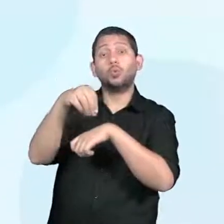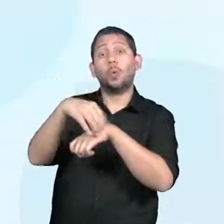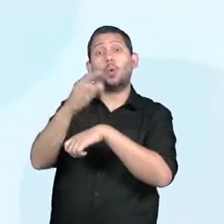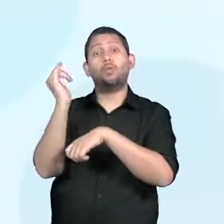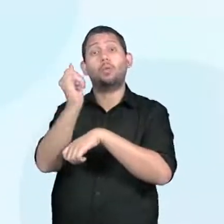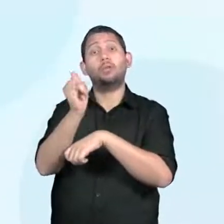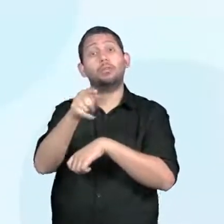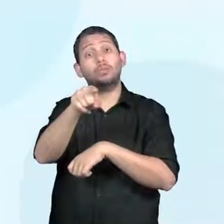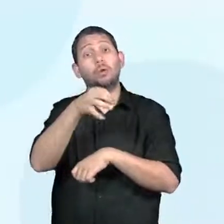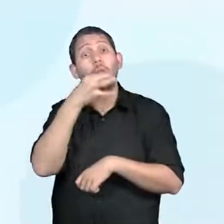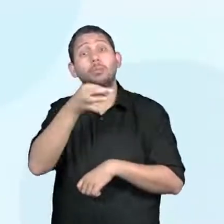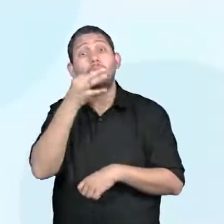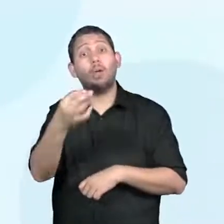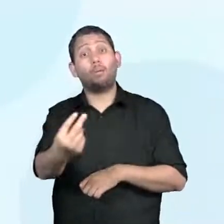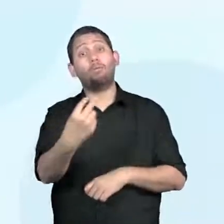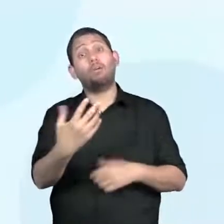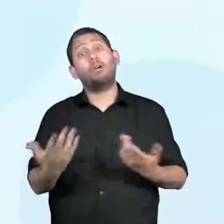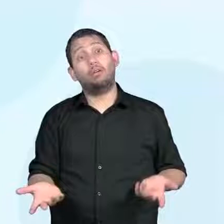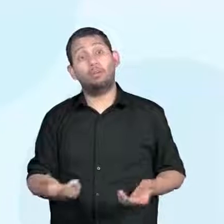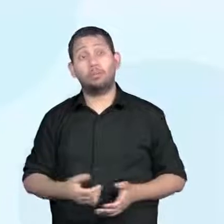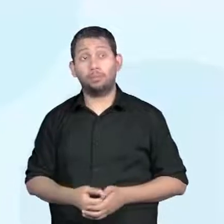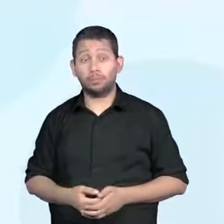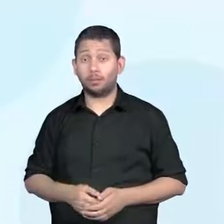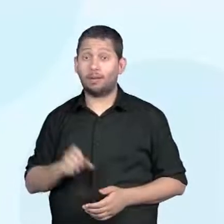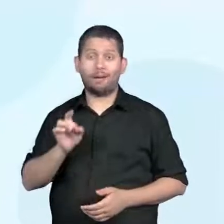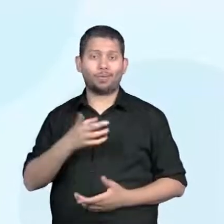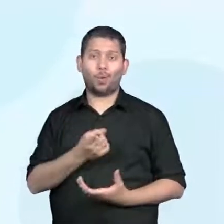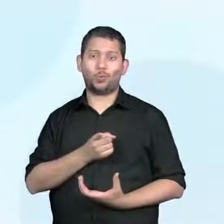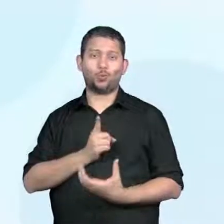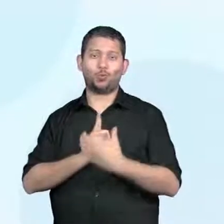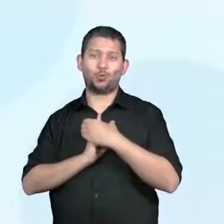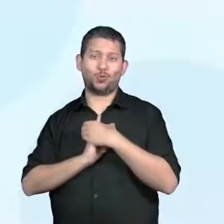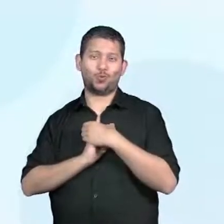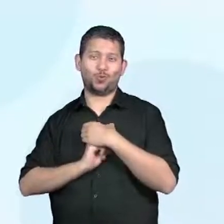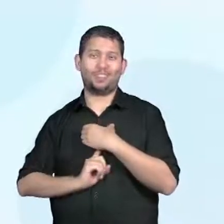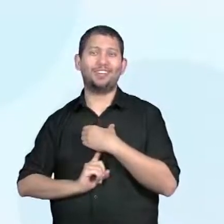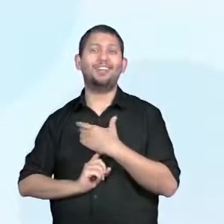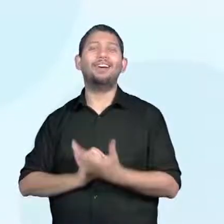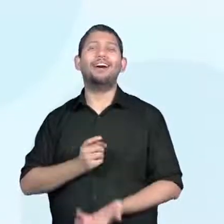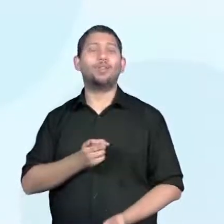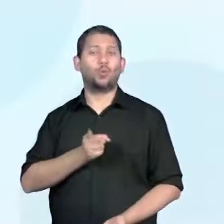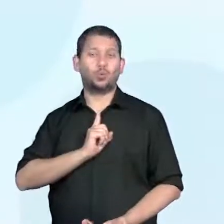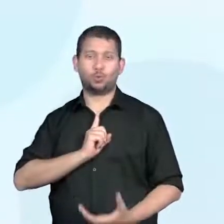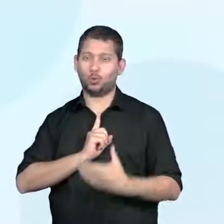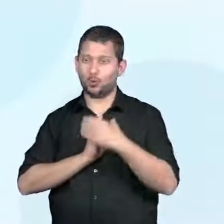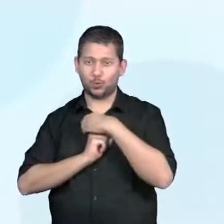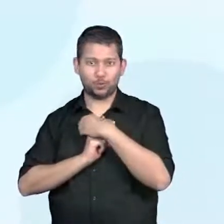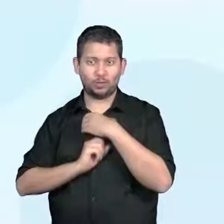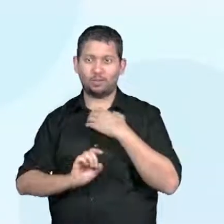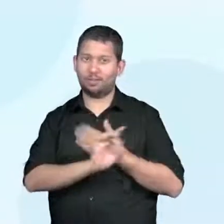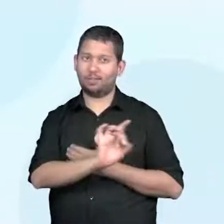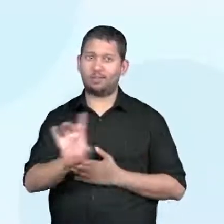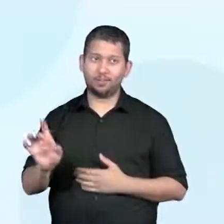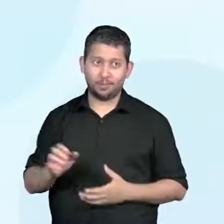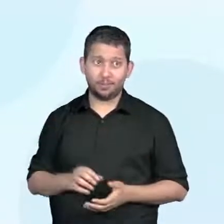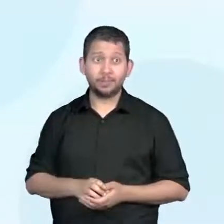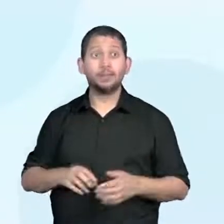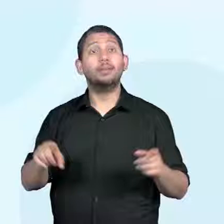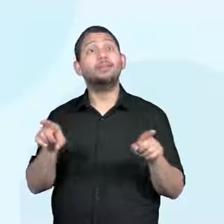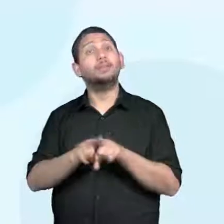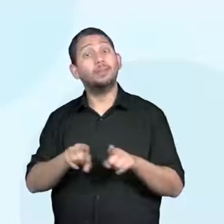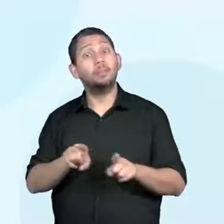A subjetividade, que a gente vai entender as entrelinhas do que está sendo passado, e a